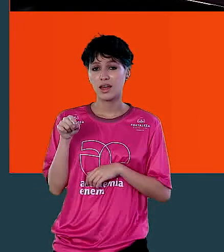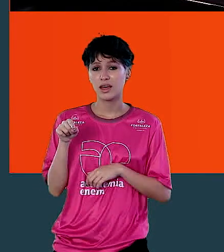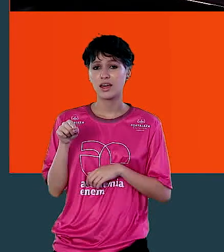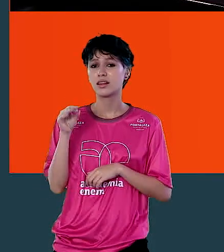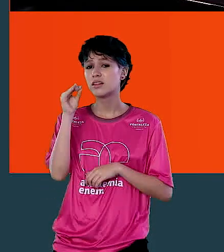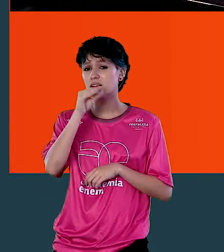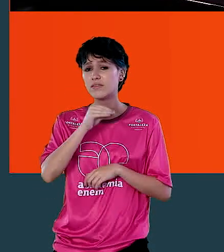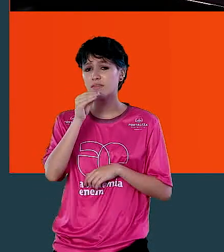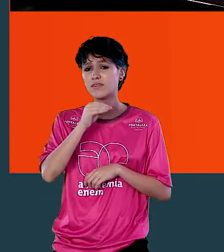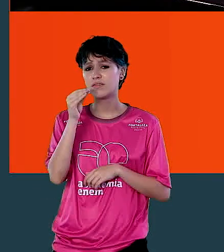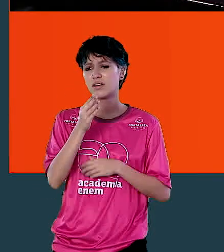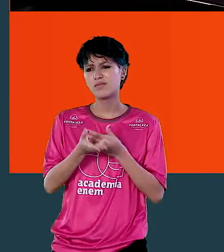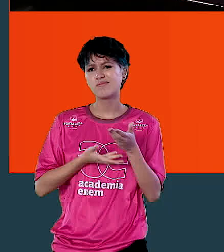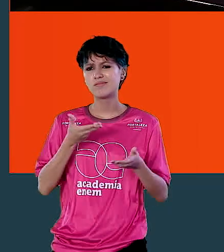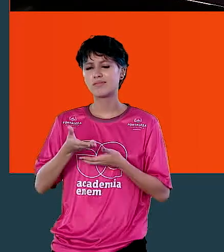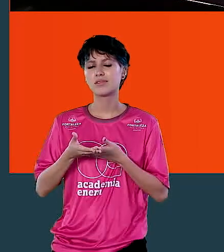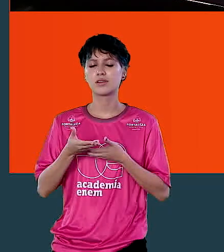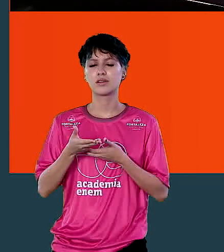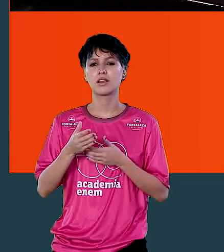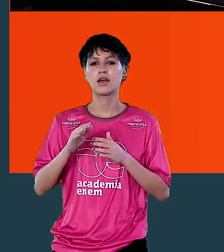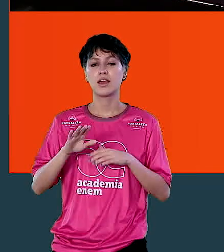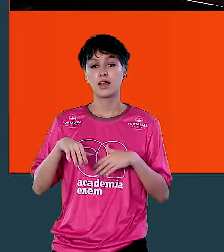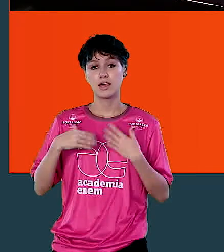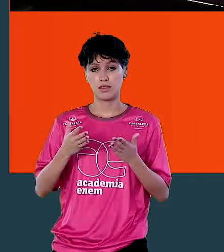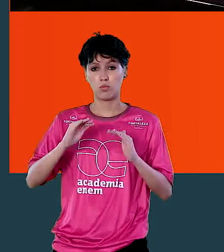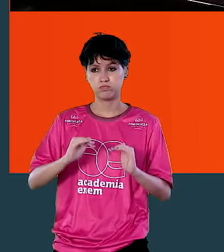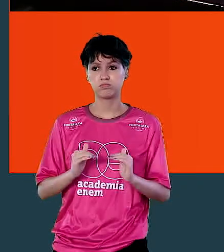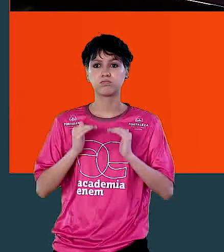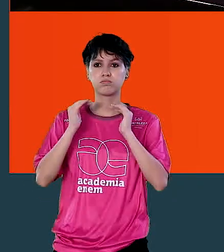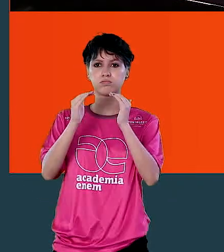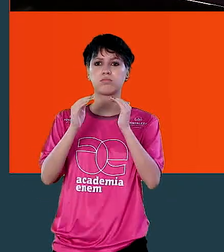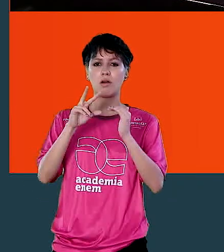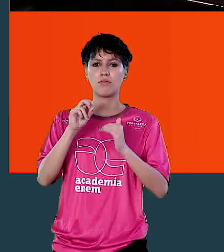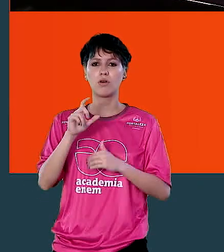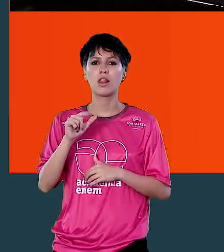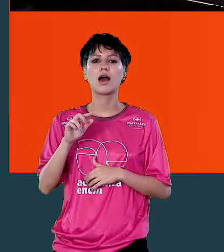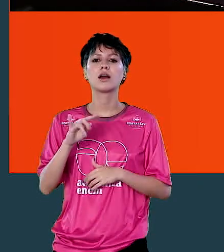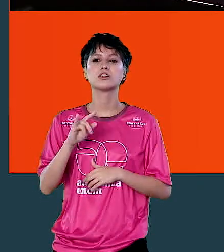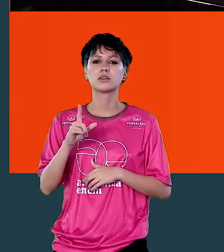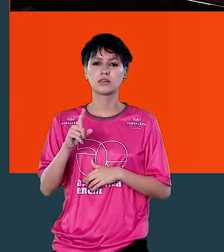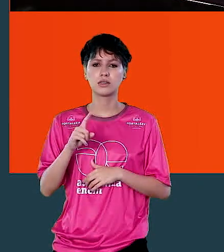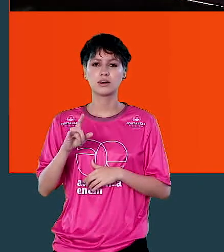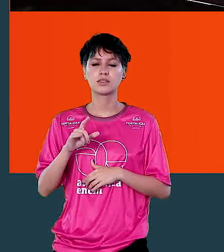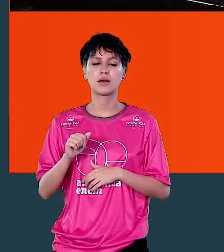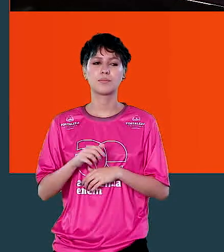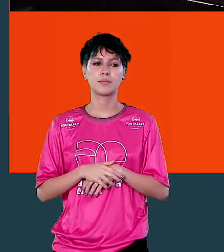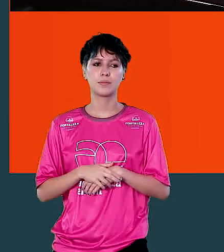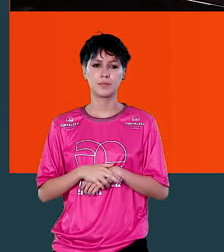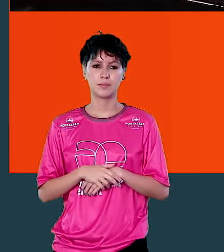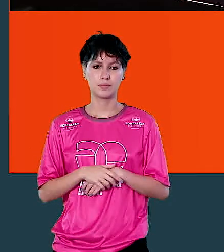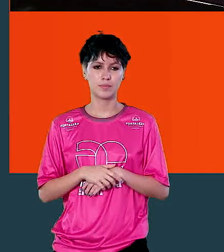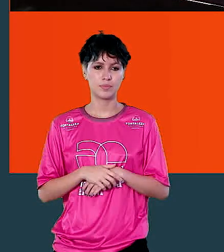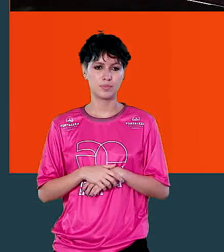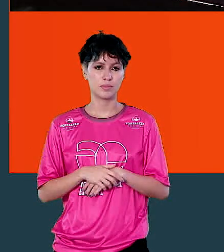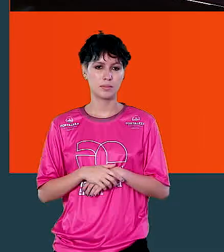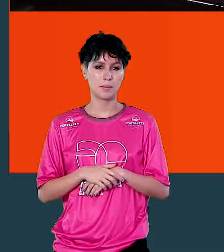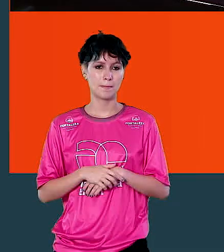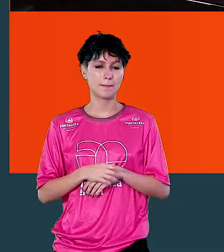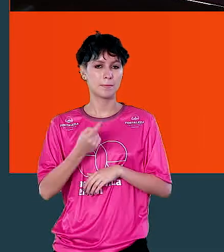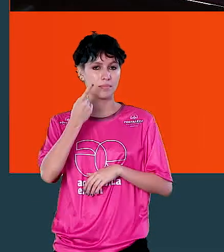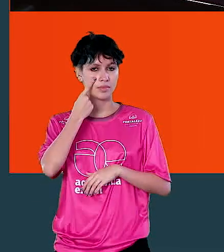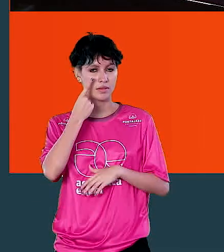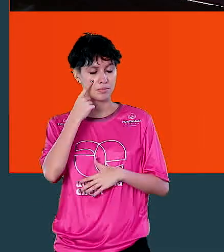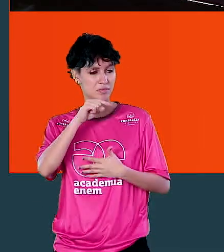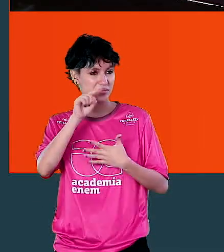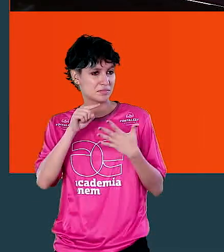que ela volatiliza. Ei, vamos ver aqui os itens. Letra A, elevado